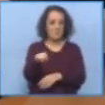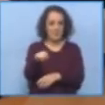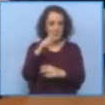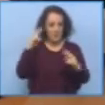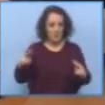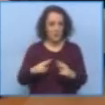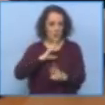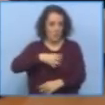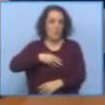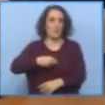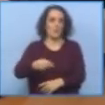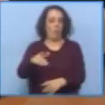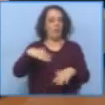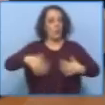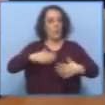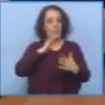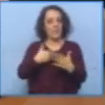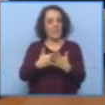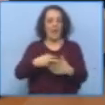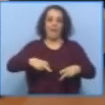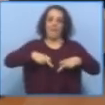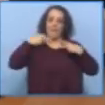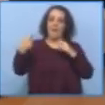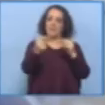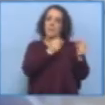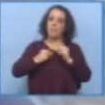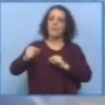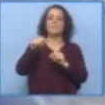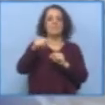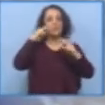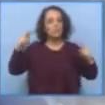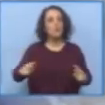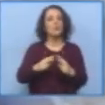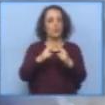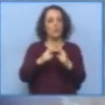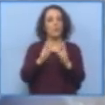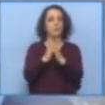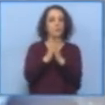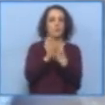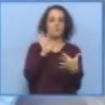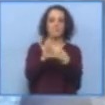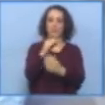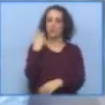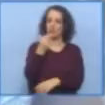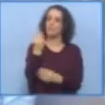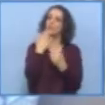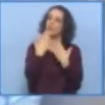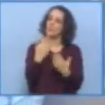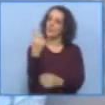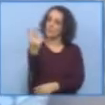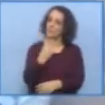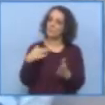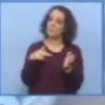muito enriquecedor para este debate acerca do potencial destes encontros da Igreja com os jovens. Muito obrigado pela vossa presença.